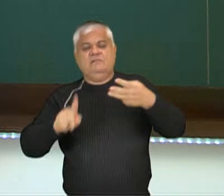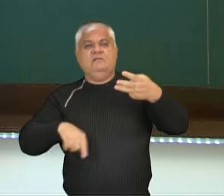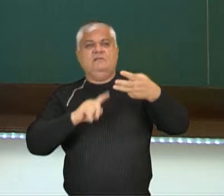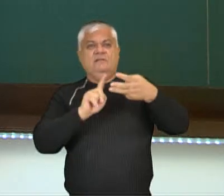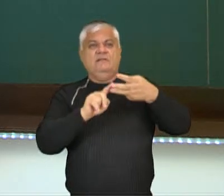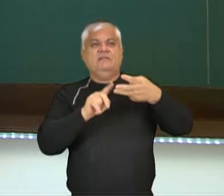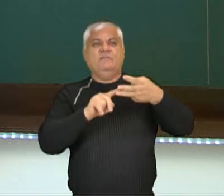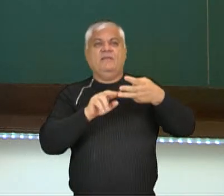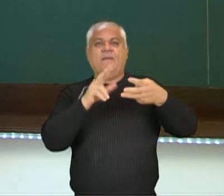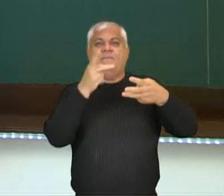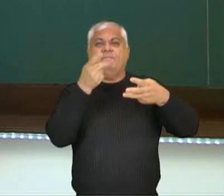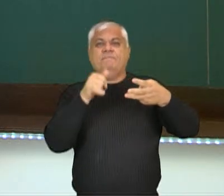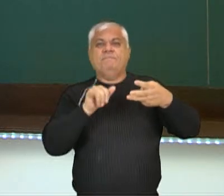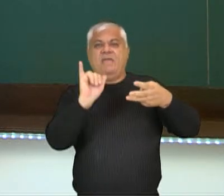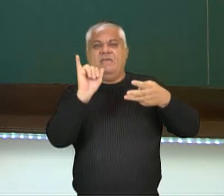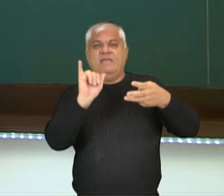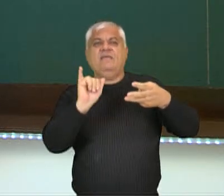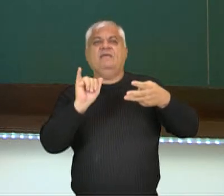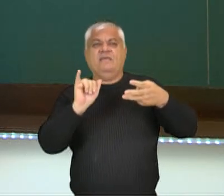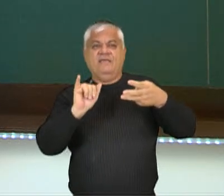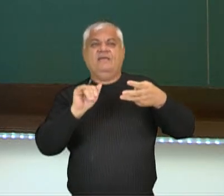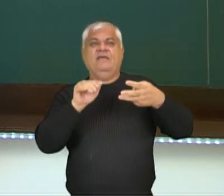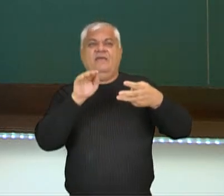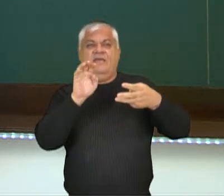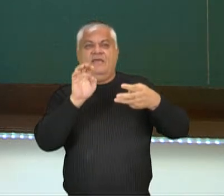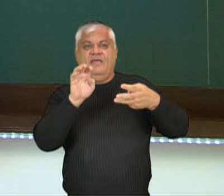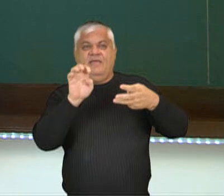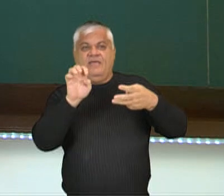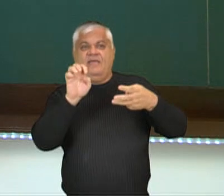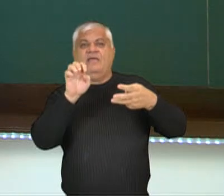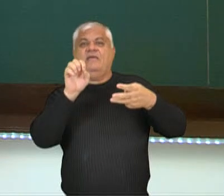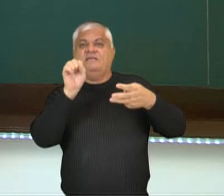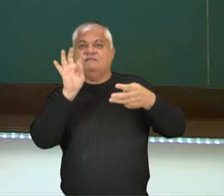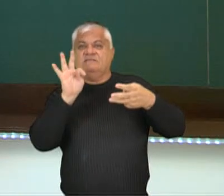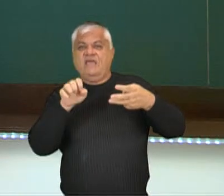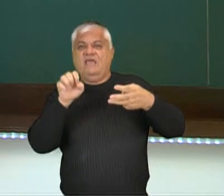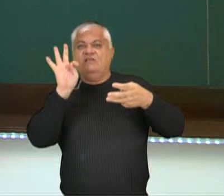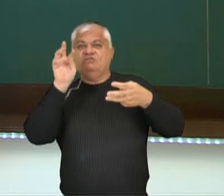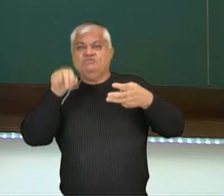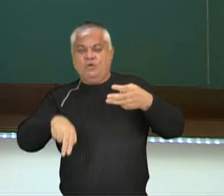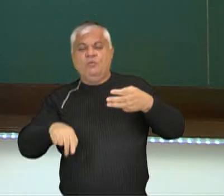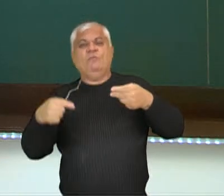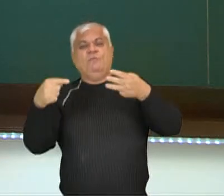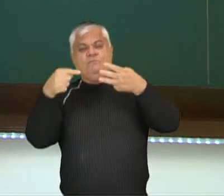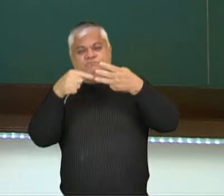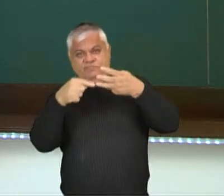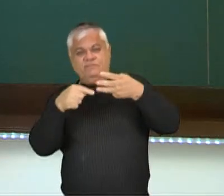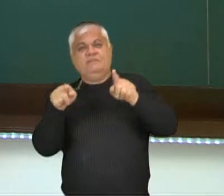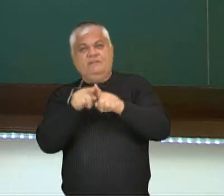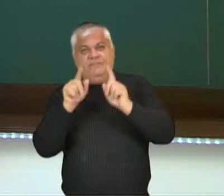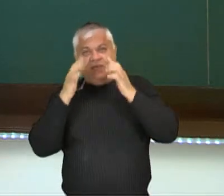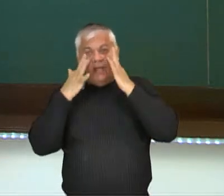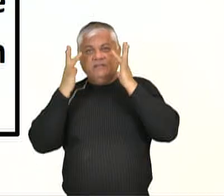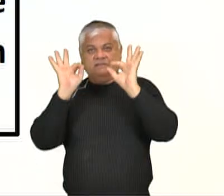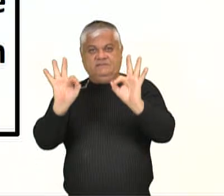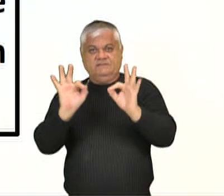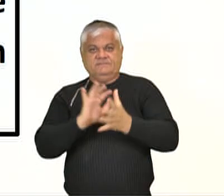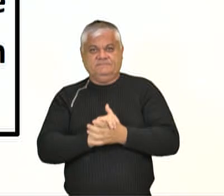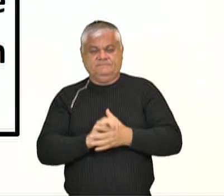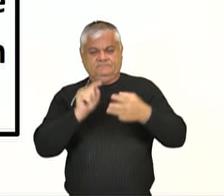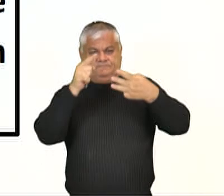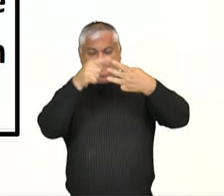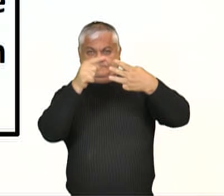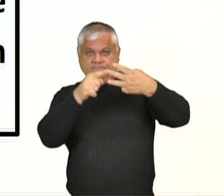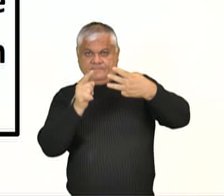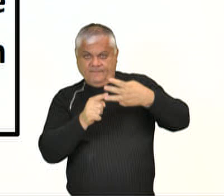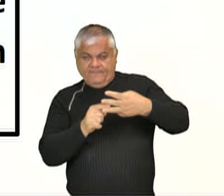atenção, também é uma collocation. A gente vai sempre usar essas duas palavrinhas combinando para dizer prestar atenção. Então,